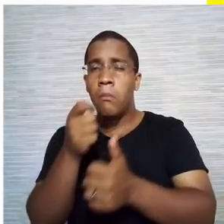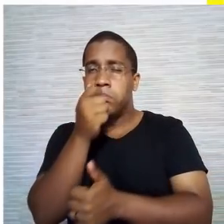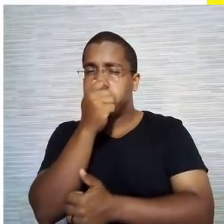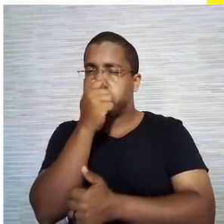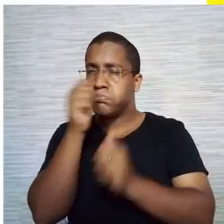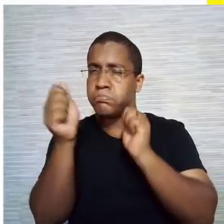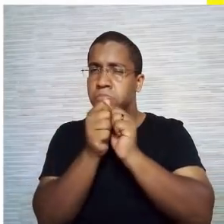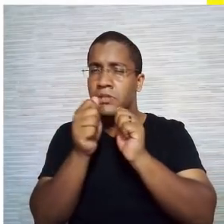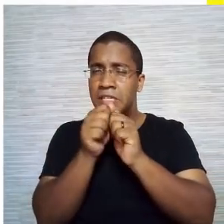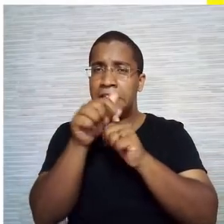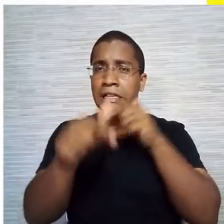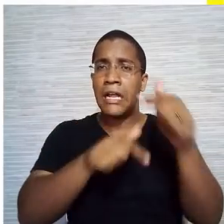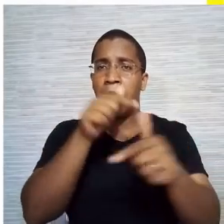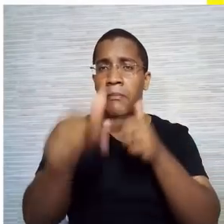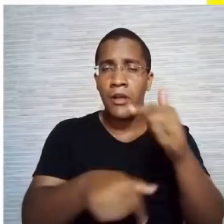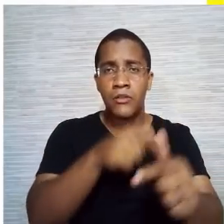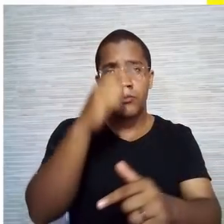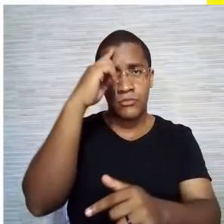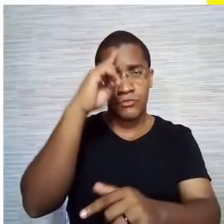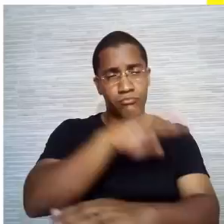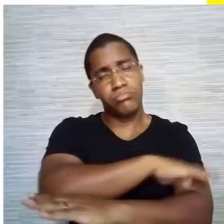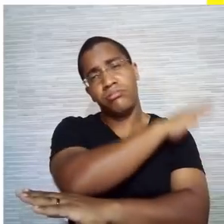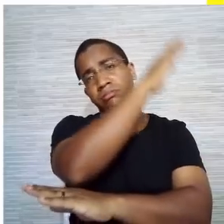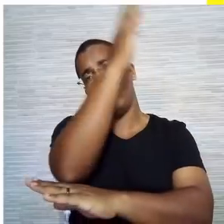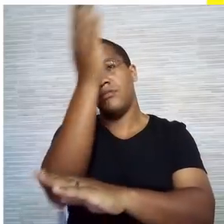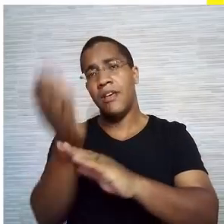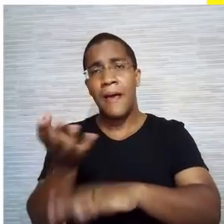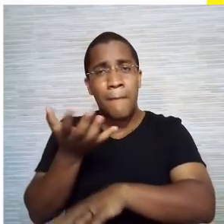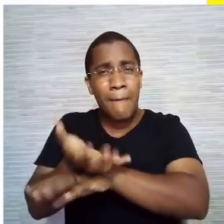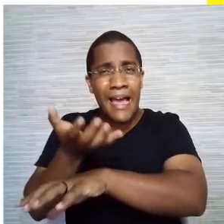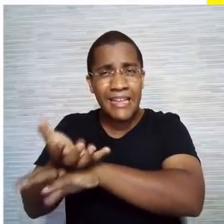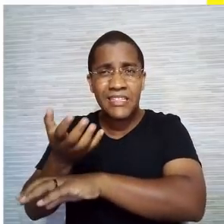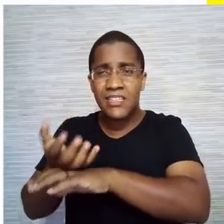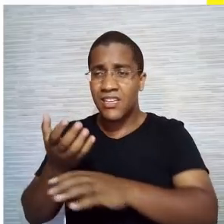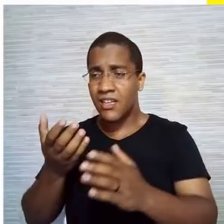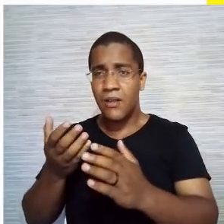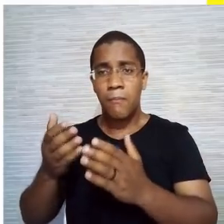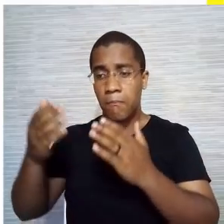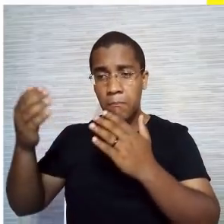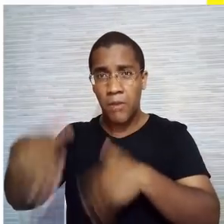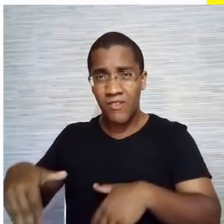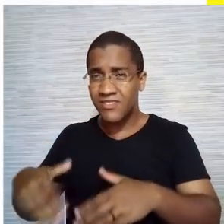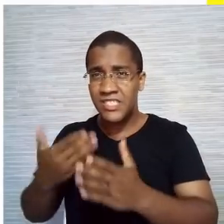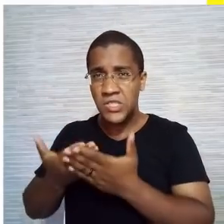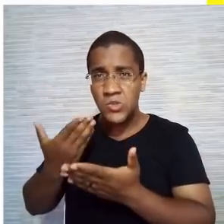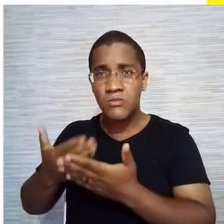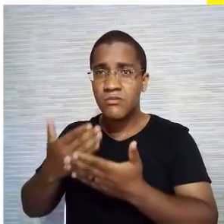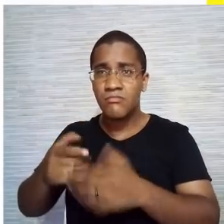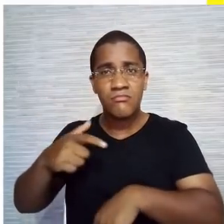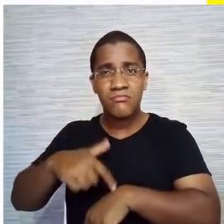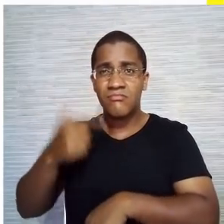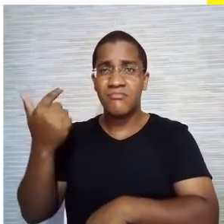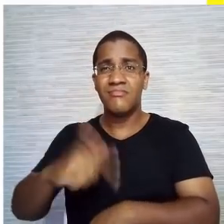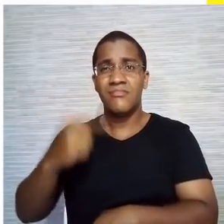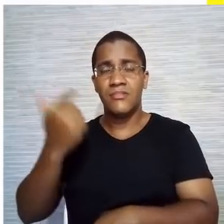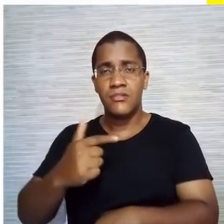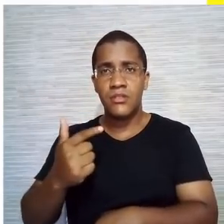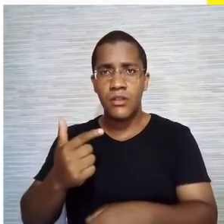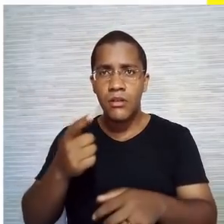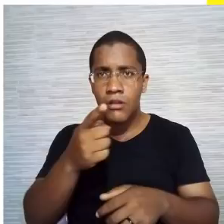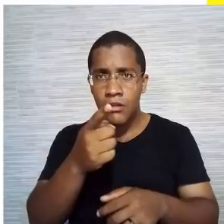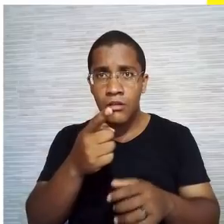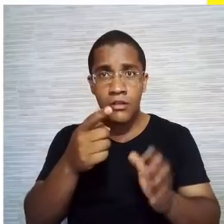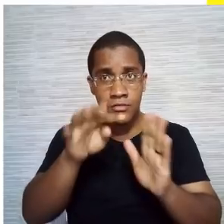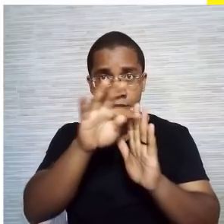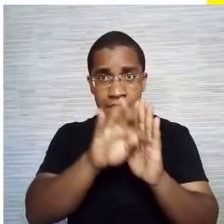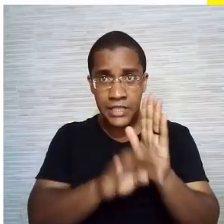dia inteiro e quase não tenho tempo de estudar as matérias para as provas. Nesse texto, nós encontramos